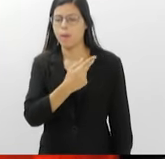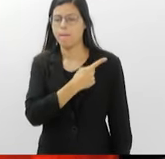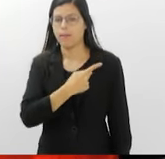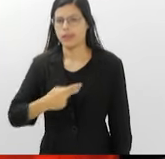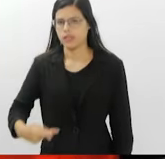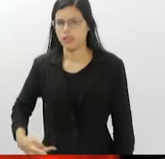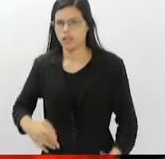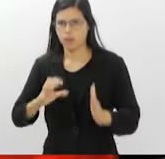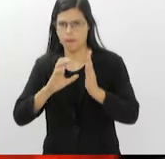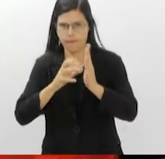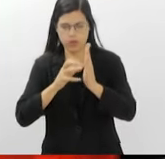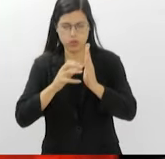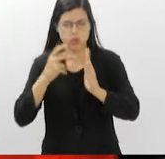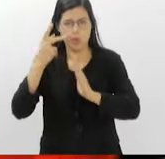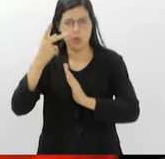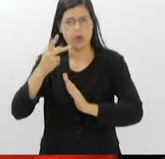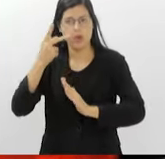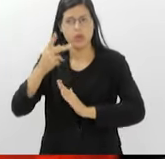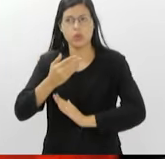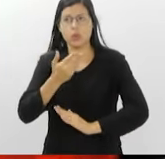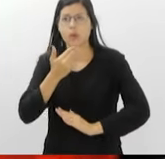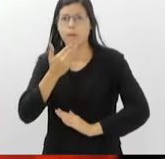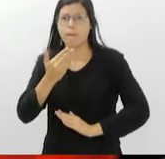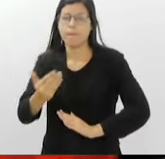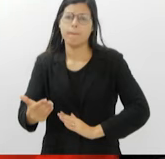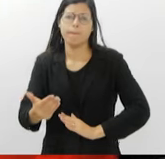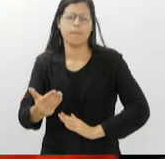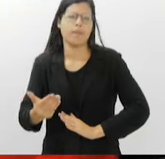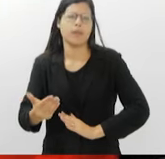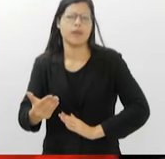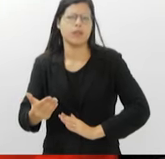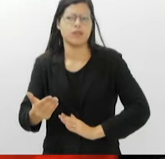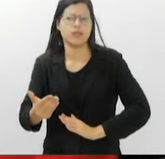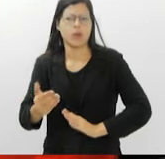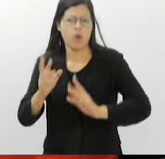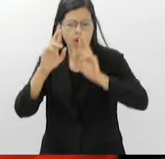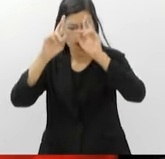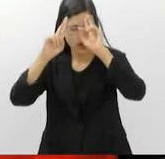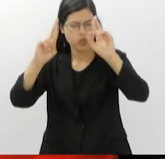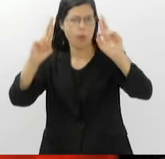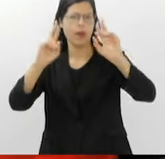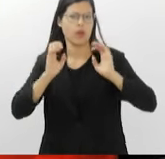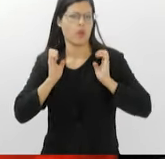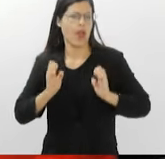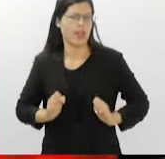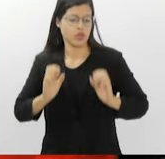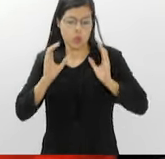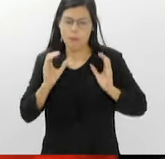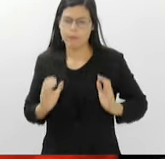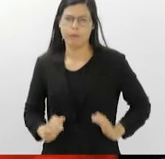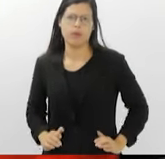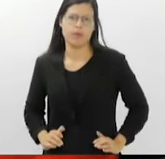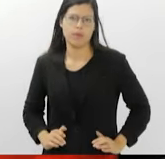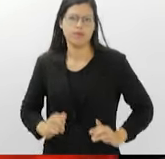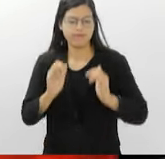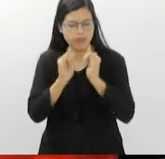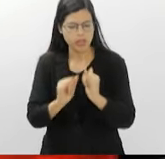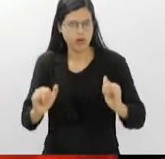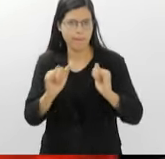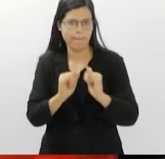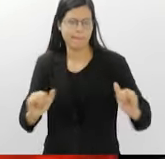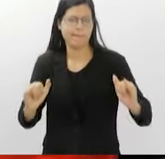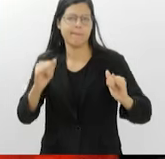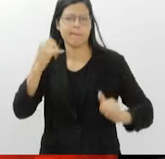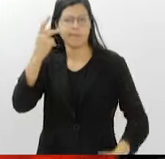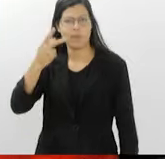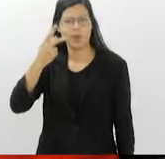políticos peçam que haja civilidade, urbanidade no comportamento das campanhas, né?